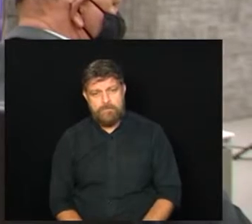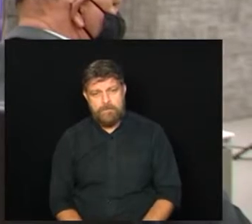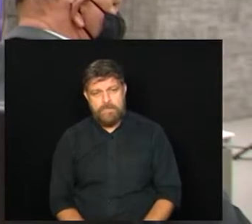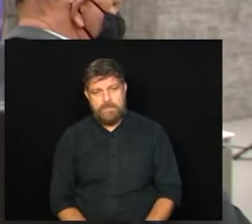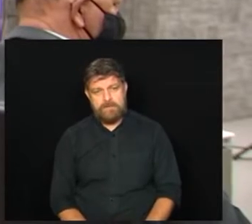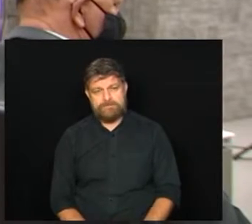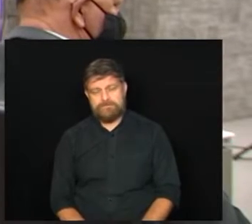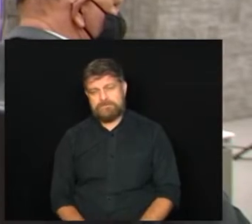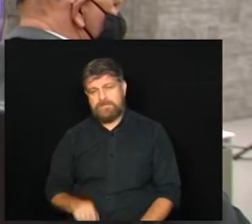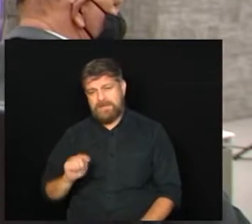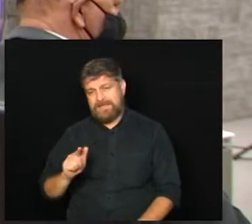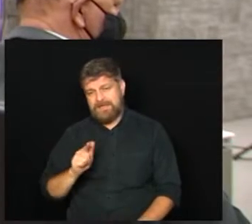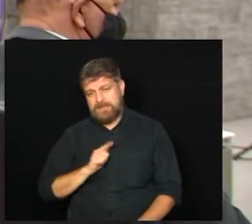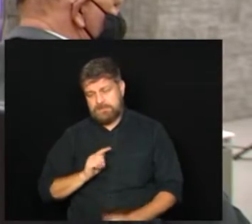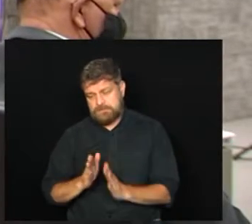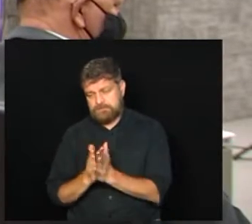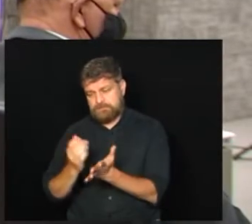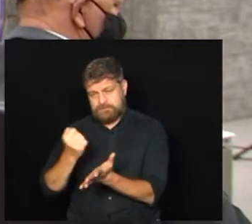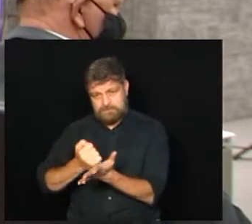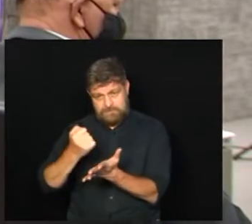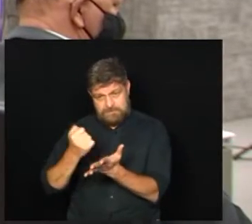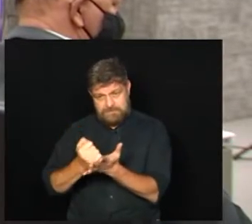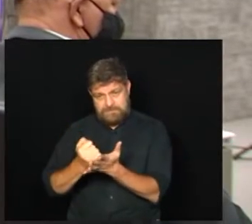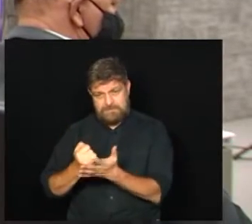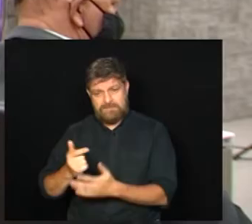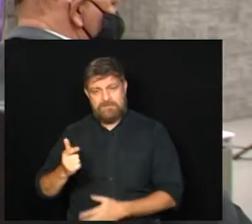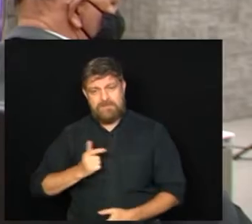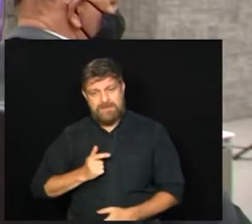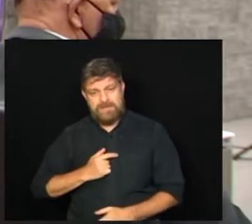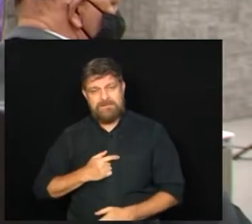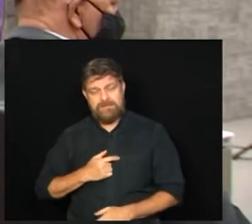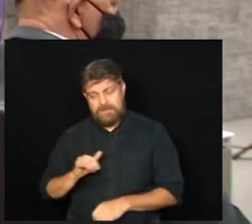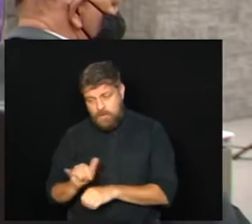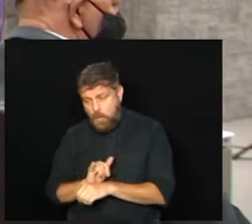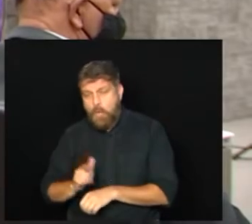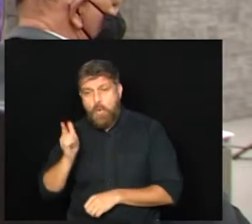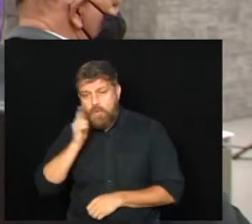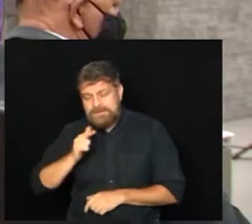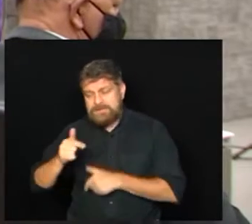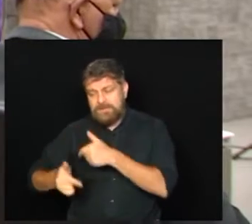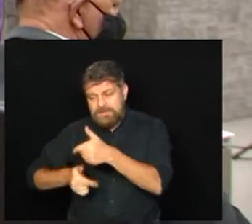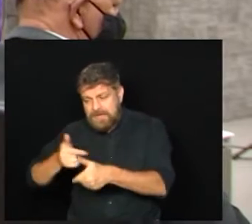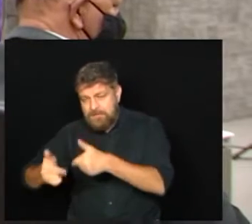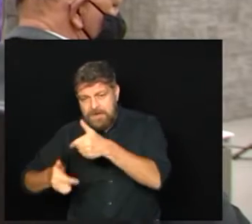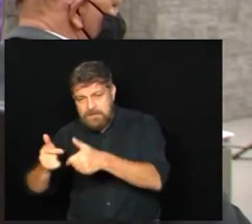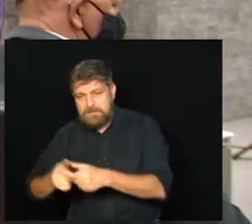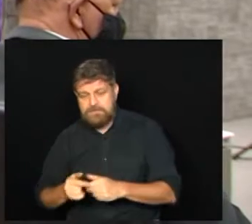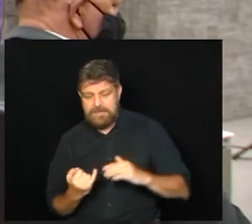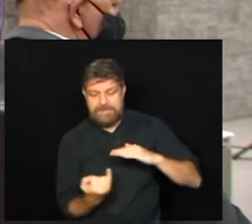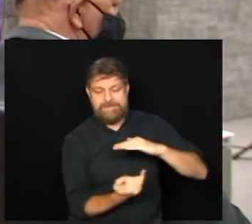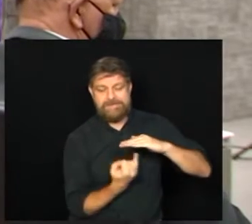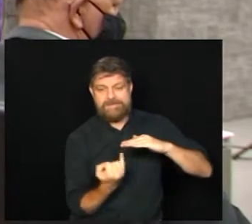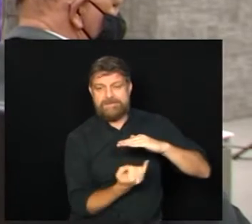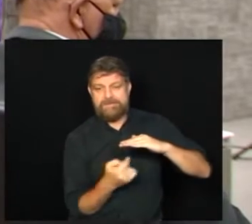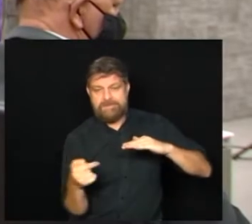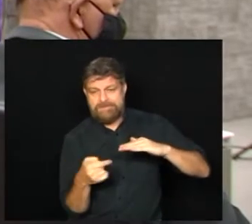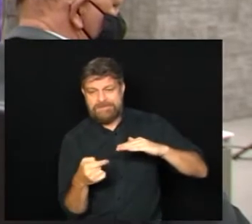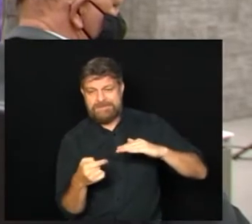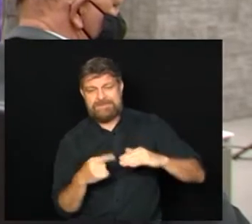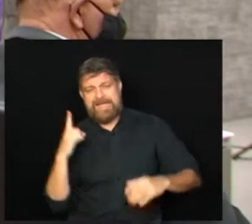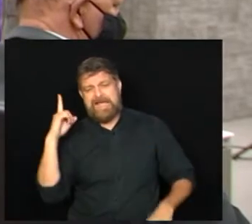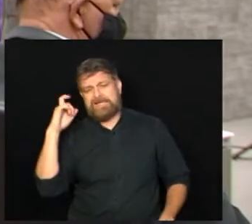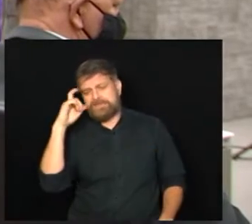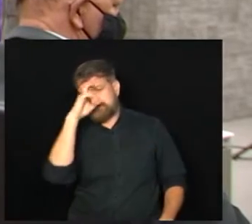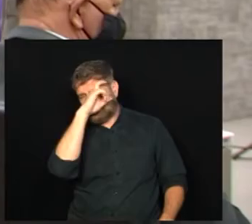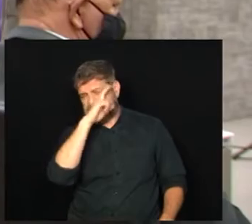Quem tinha carteira assinada teve a possibilidade, muitas vezes, de continuar trabalhando. Quem estava na informalidade encontrou muito mais